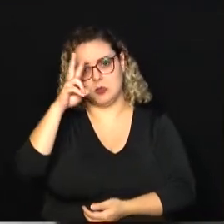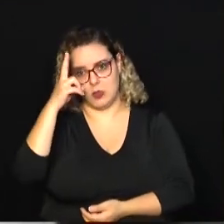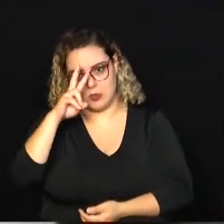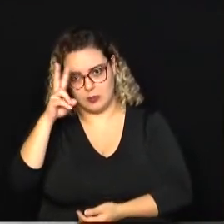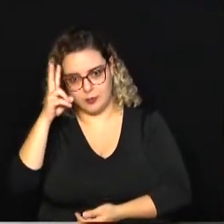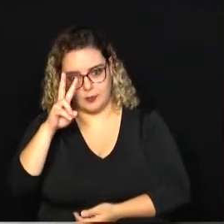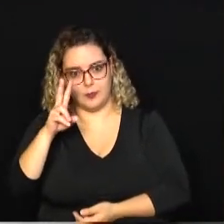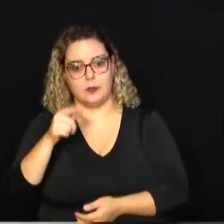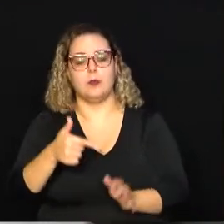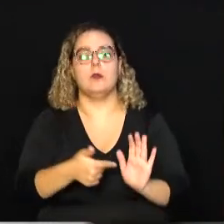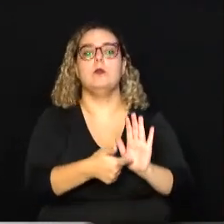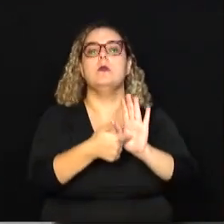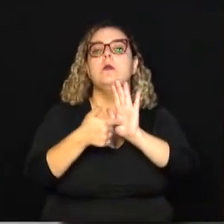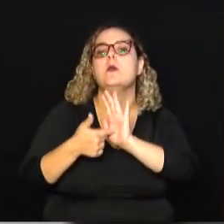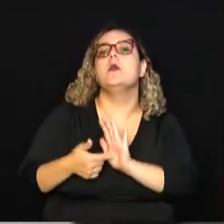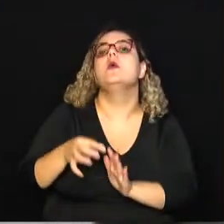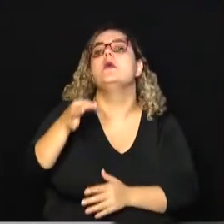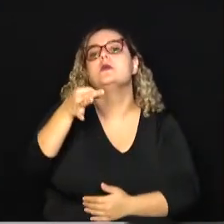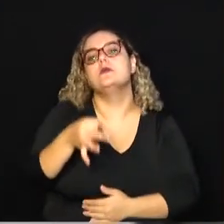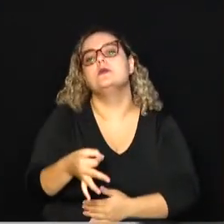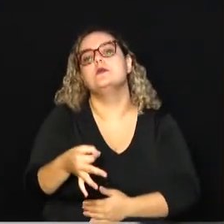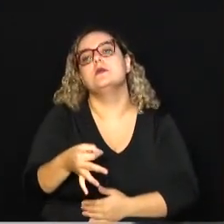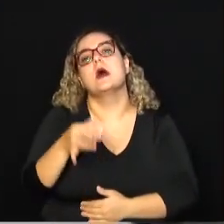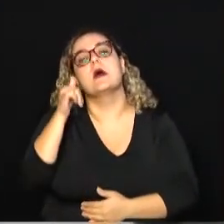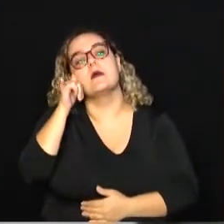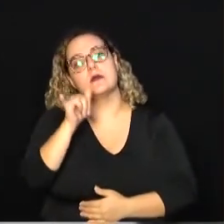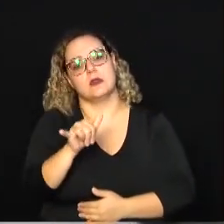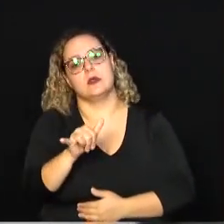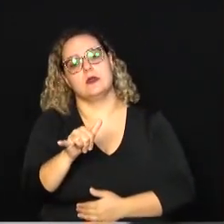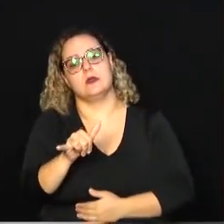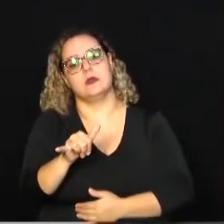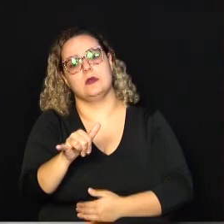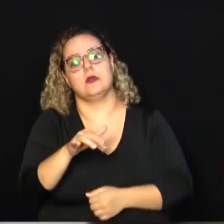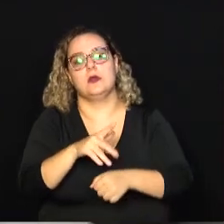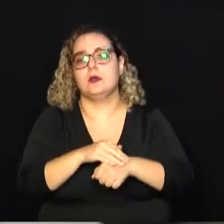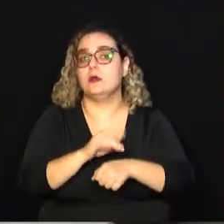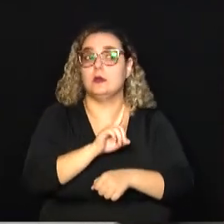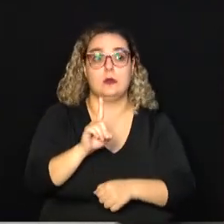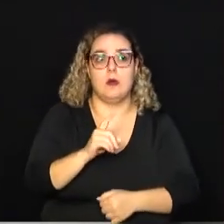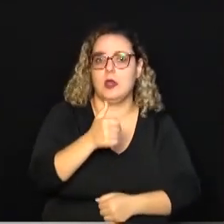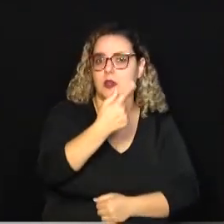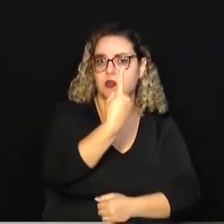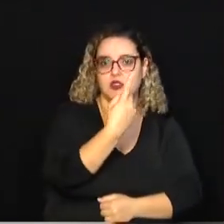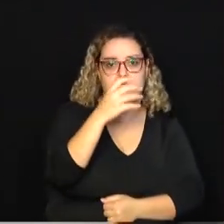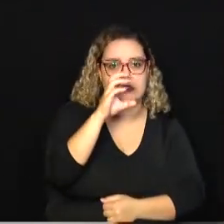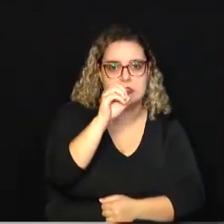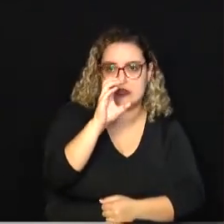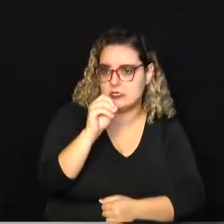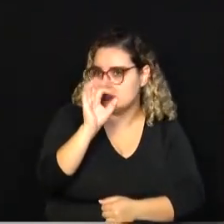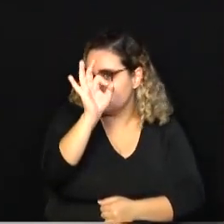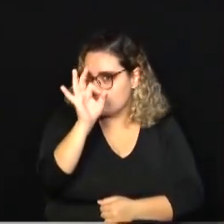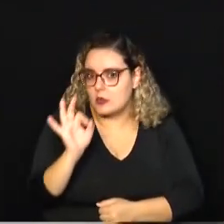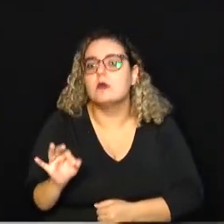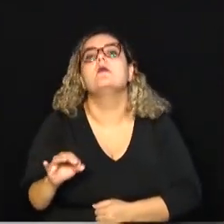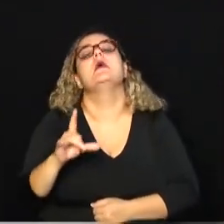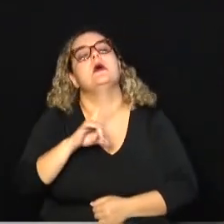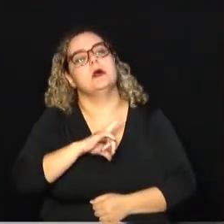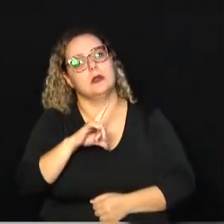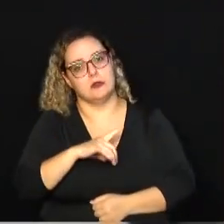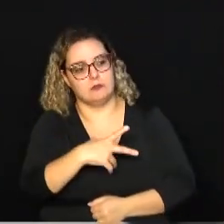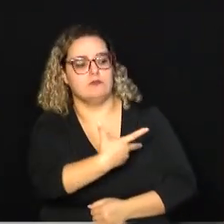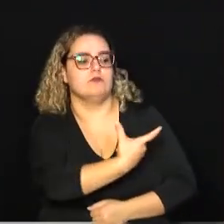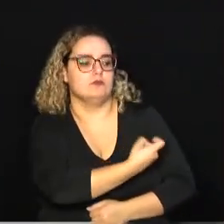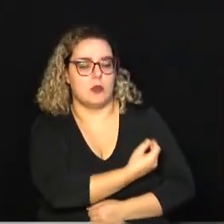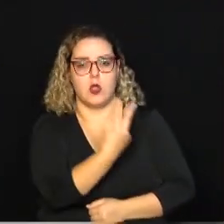demonstram uma eficácia na prevenção da doença que não é de 100%. O que isso significa? Isso significa que vai ter gente que vai receber as